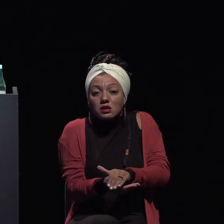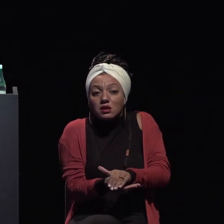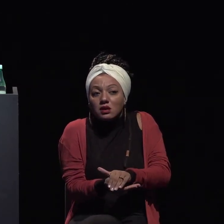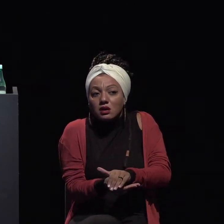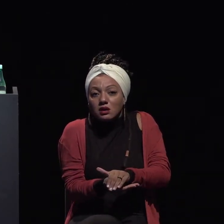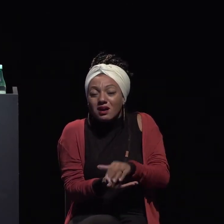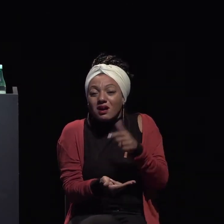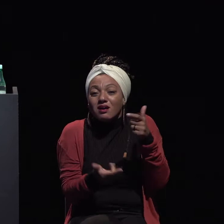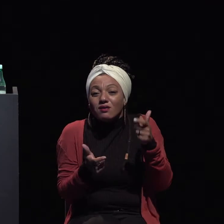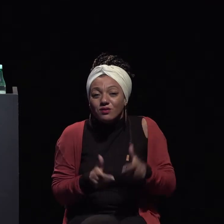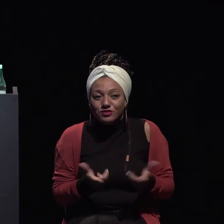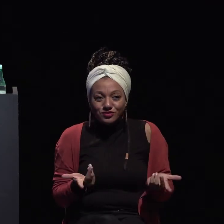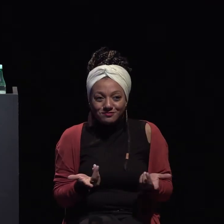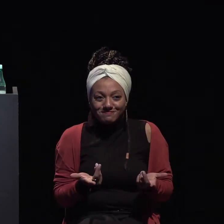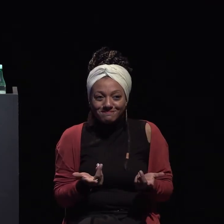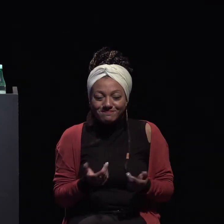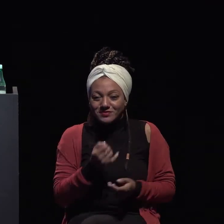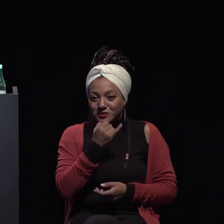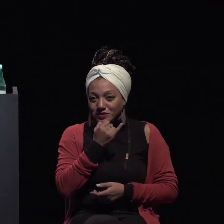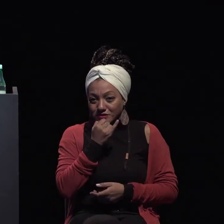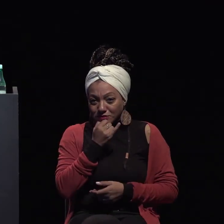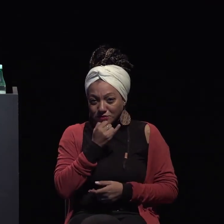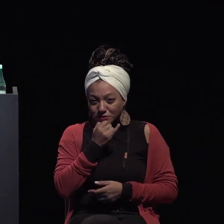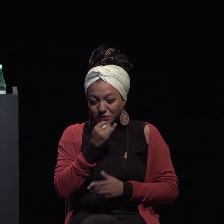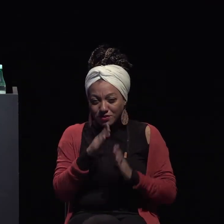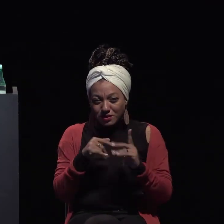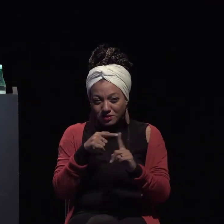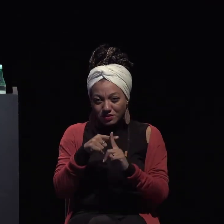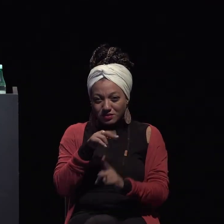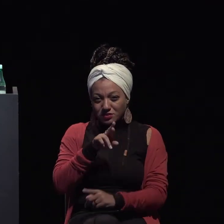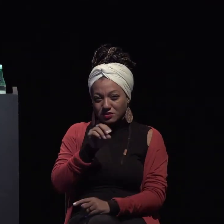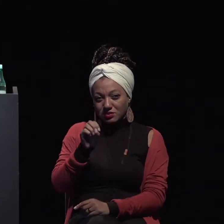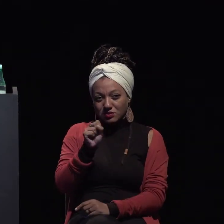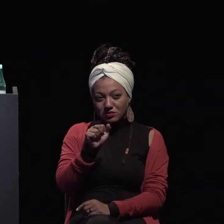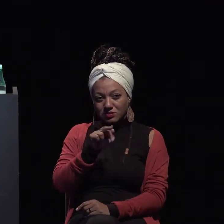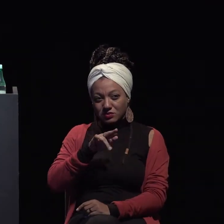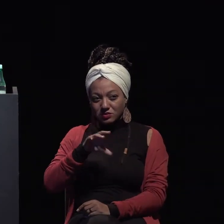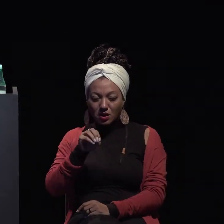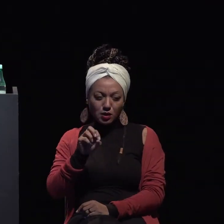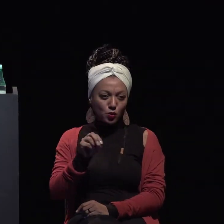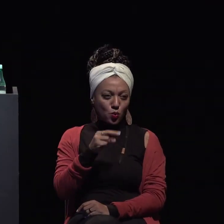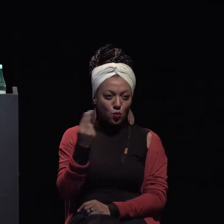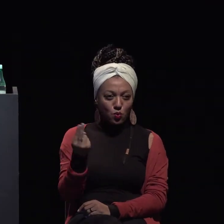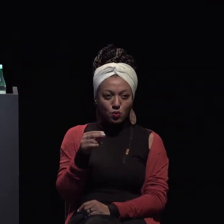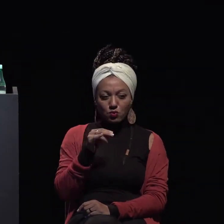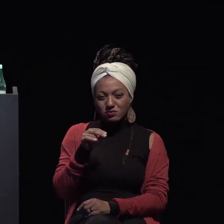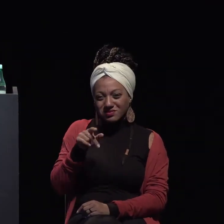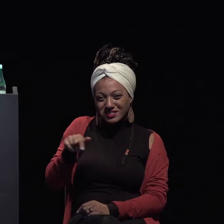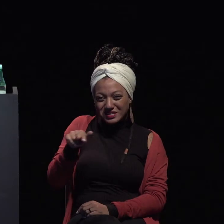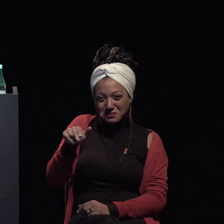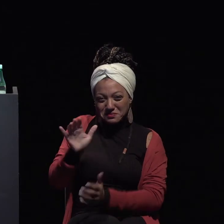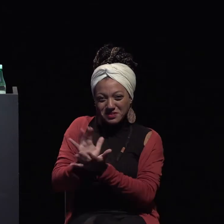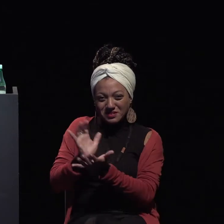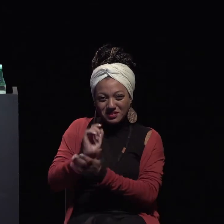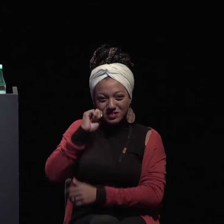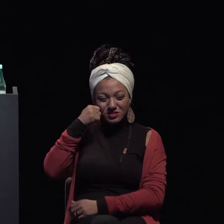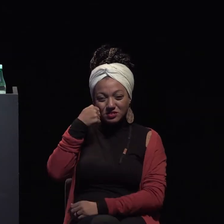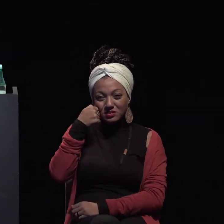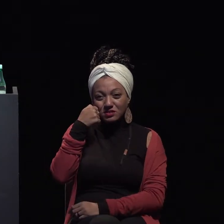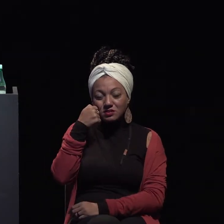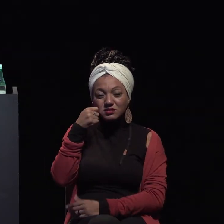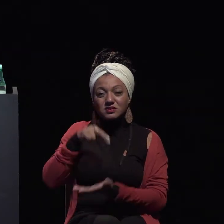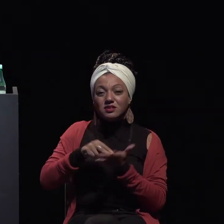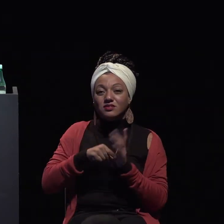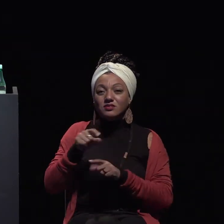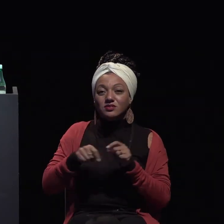Estar nessas igrejas do Rosário, ou de irmandades negras, era ter dignidade no